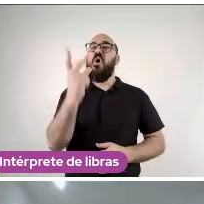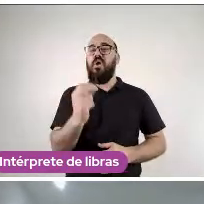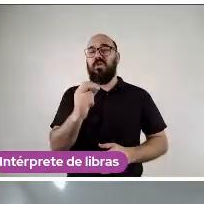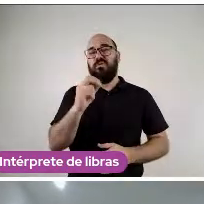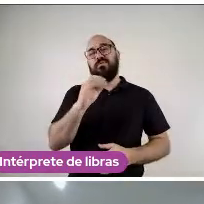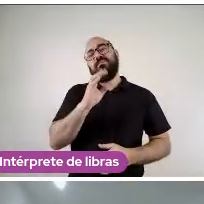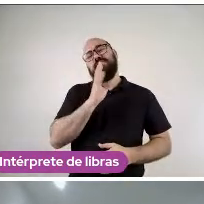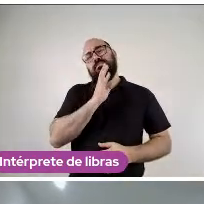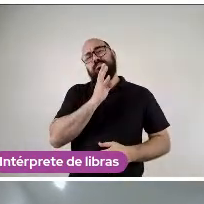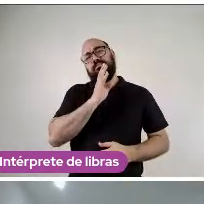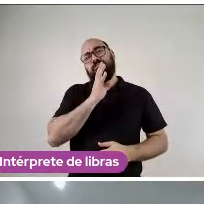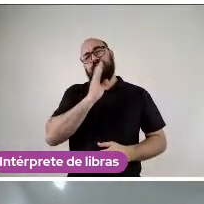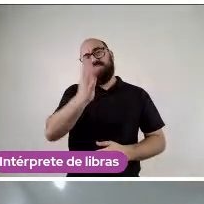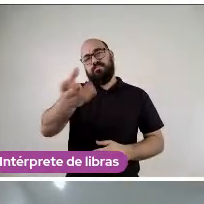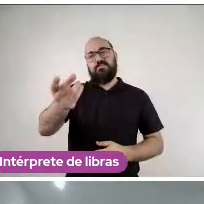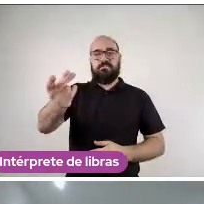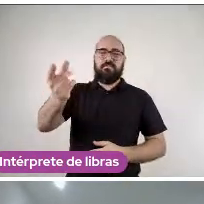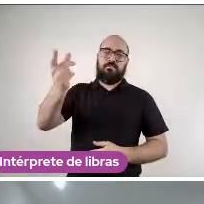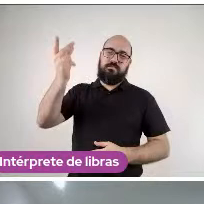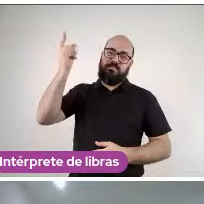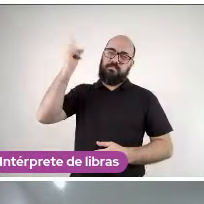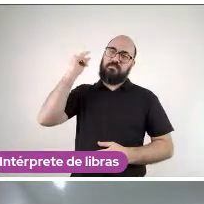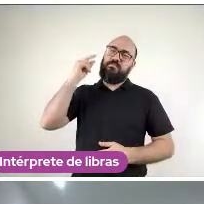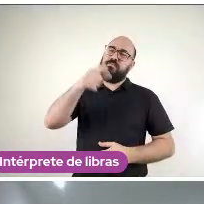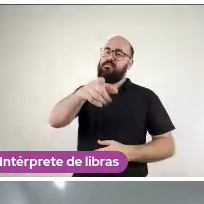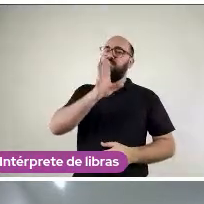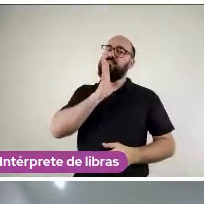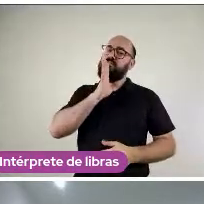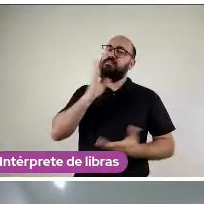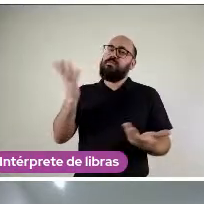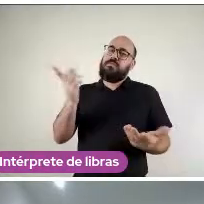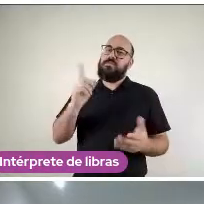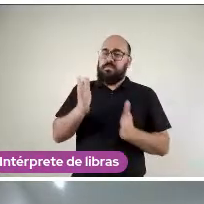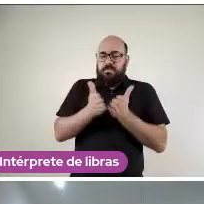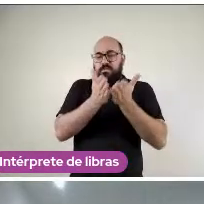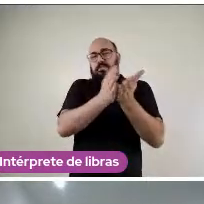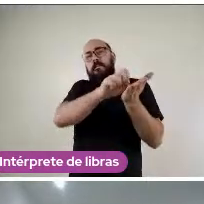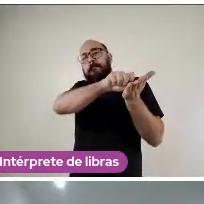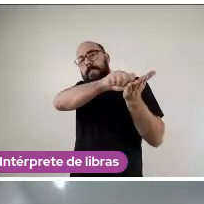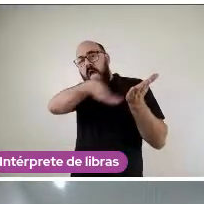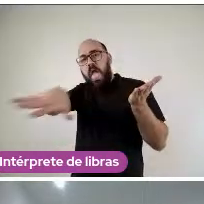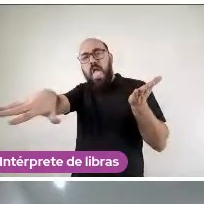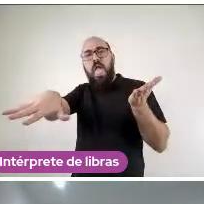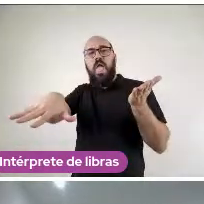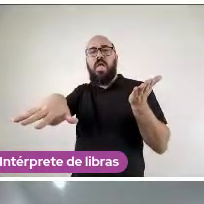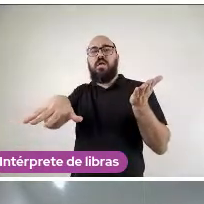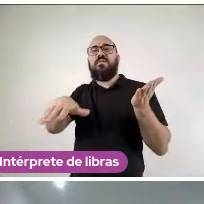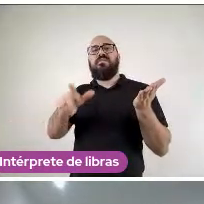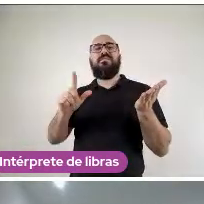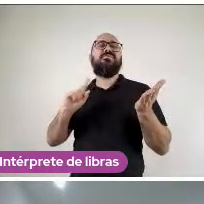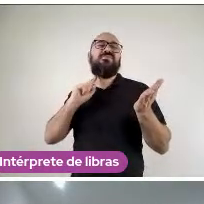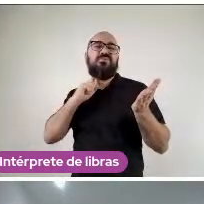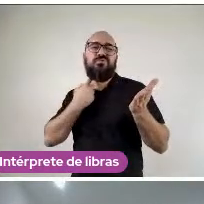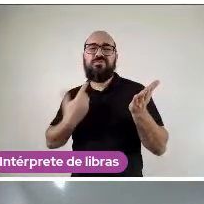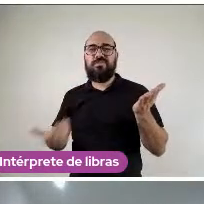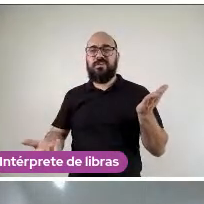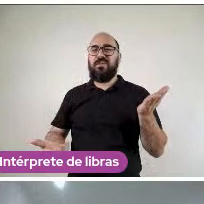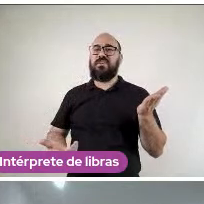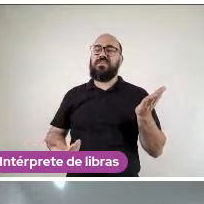cabelo branco já lembra daquela época dos derramamentos na Baía de Guanabara, 20 anos atrás, né, do ano